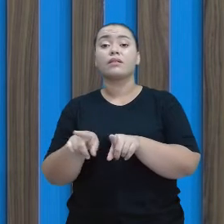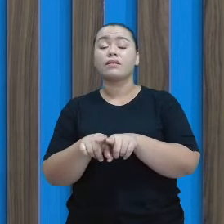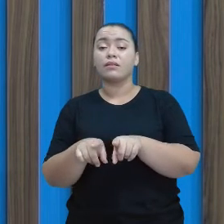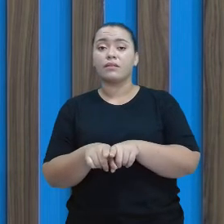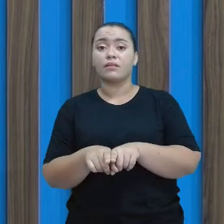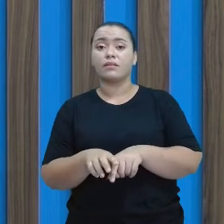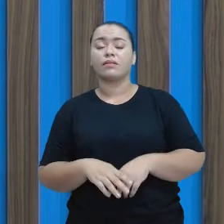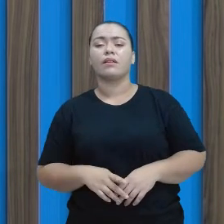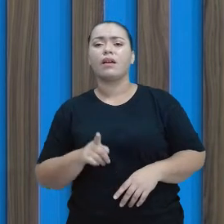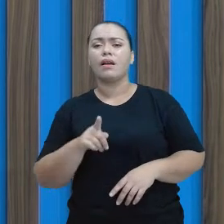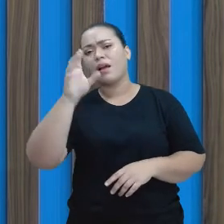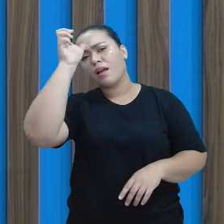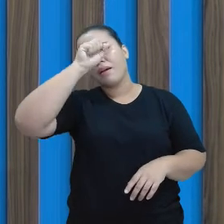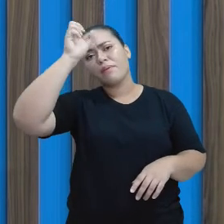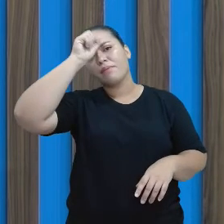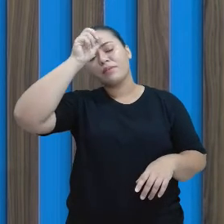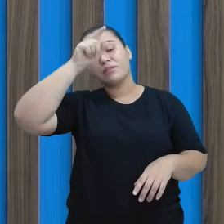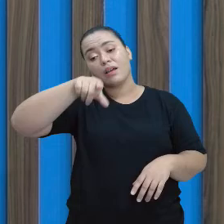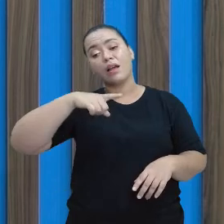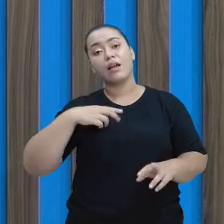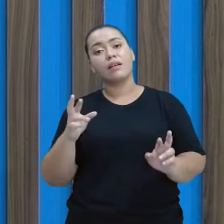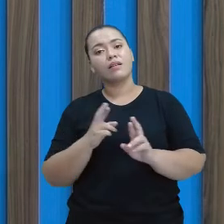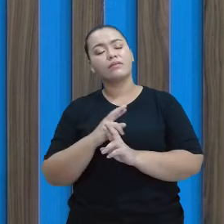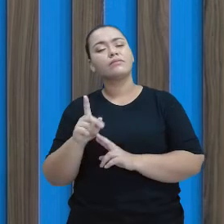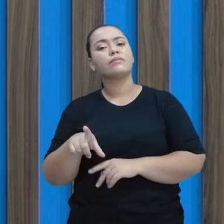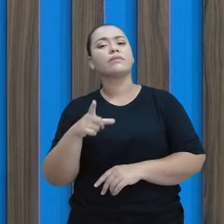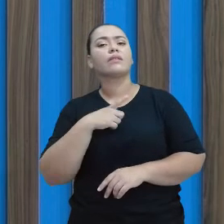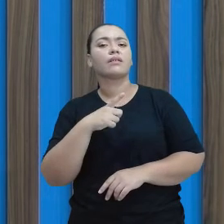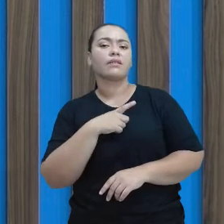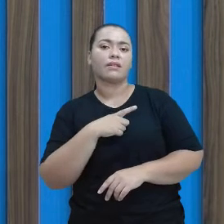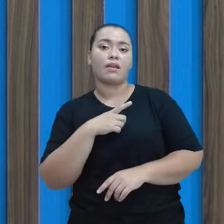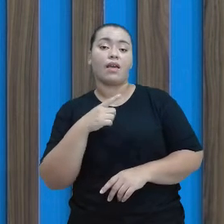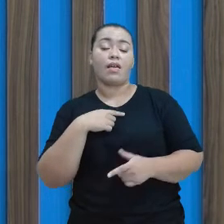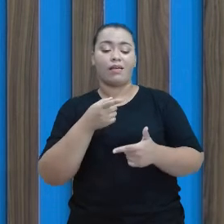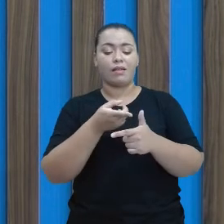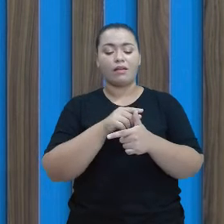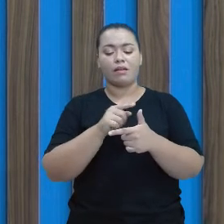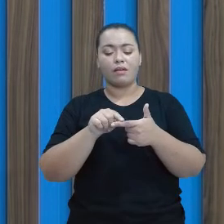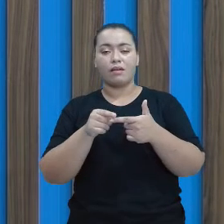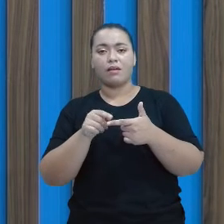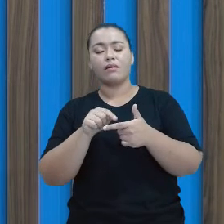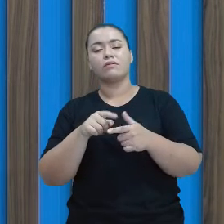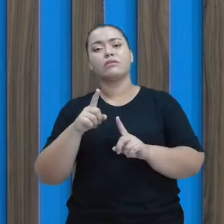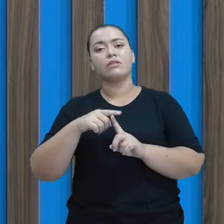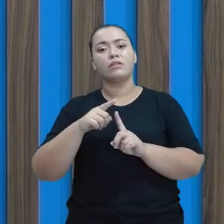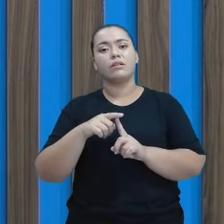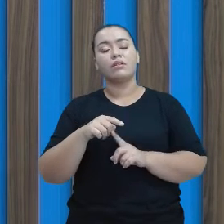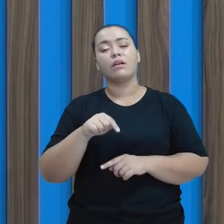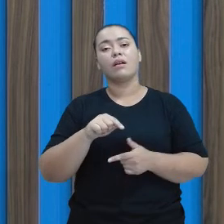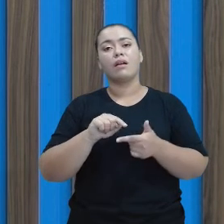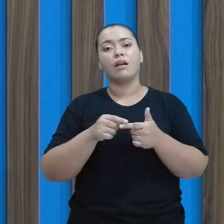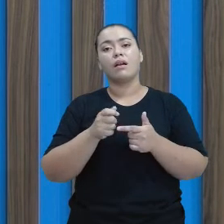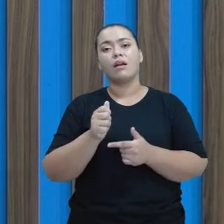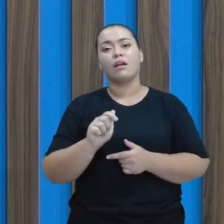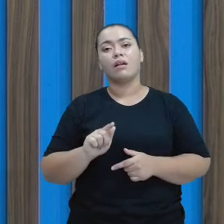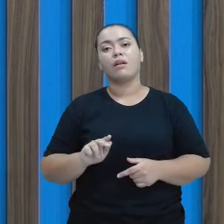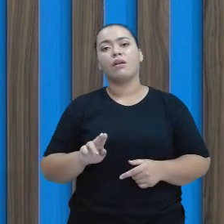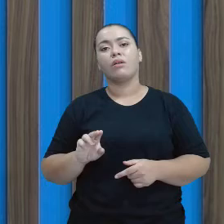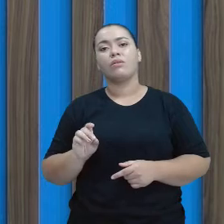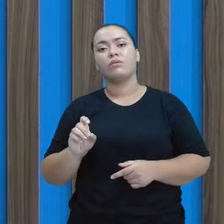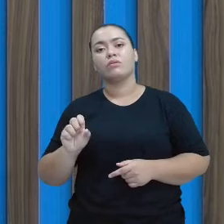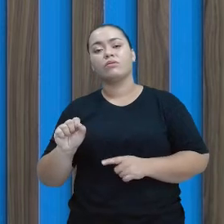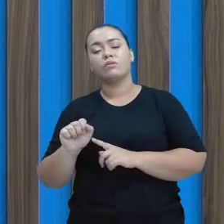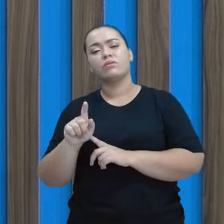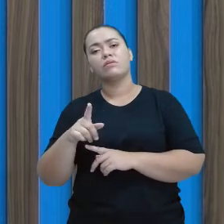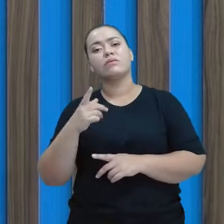também aprenda essas relações que existem entre esses ângulos agudos, para que você ganhe tempo e entenda o que está